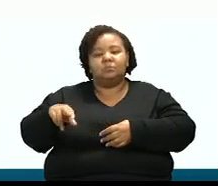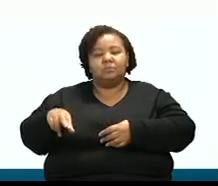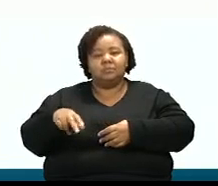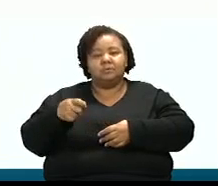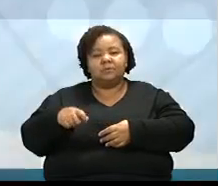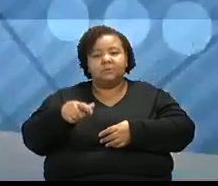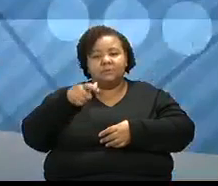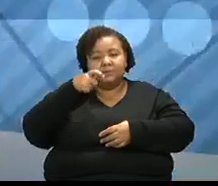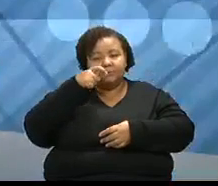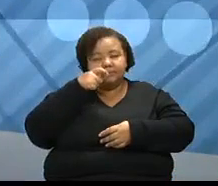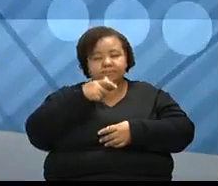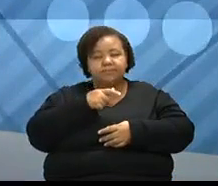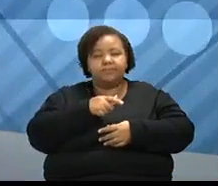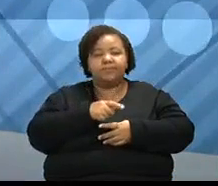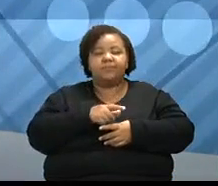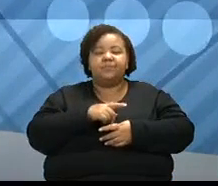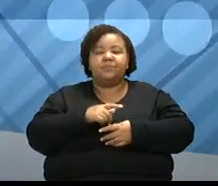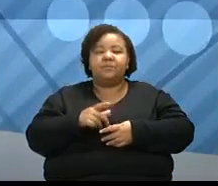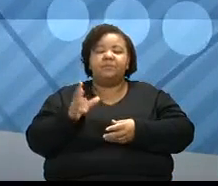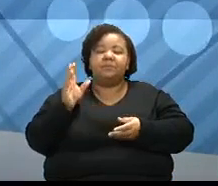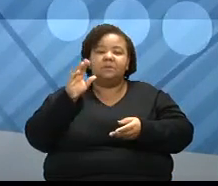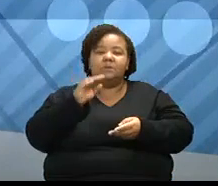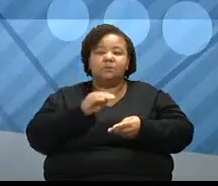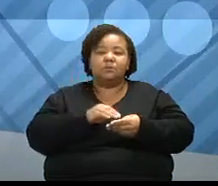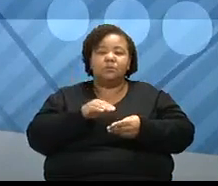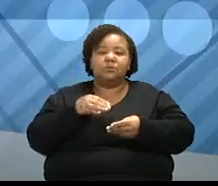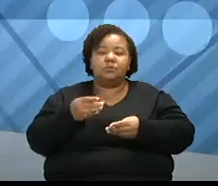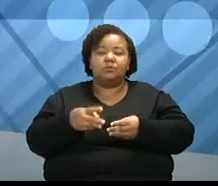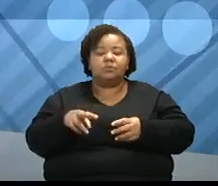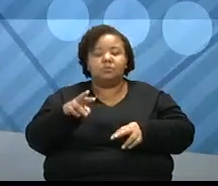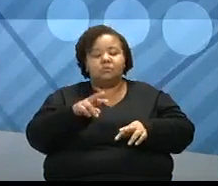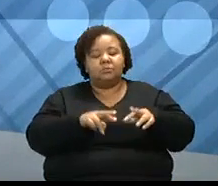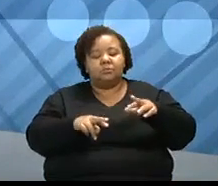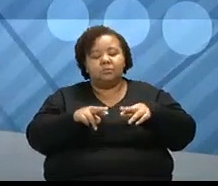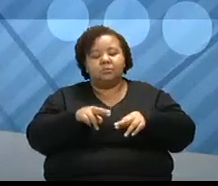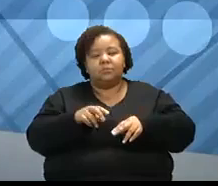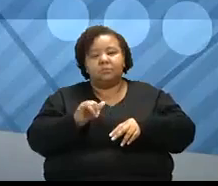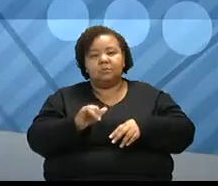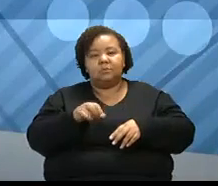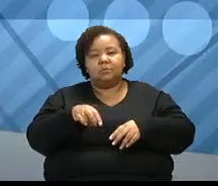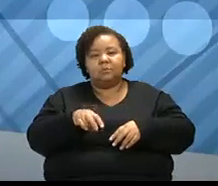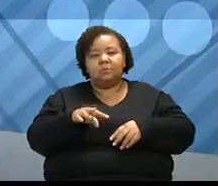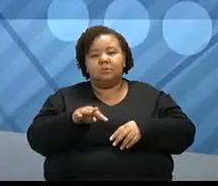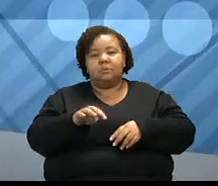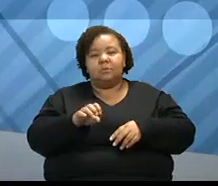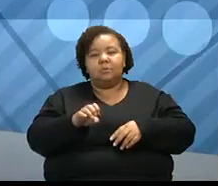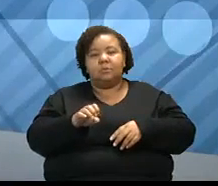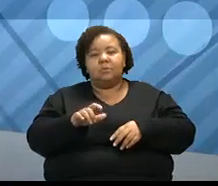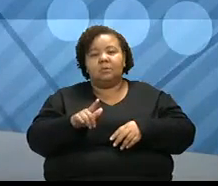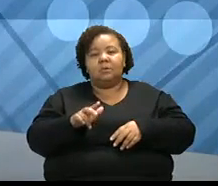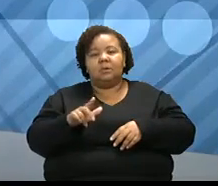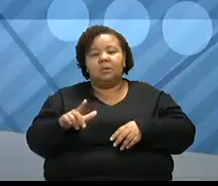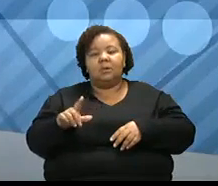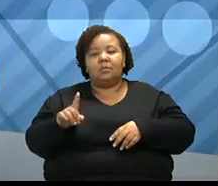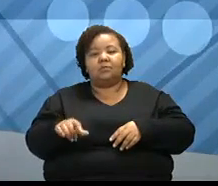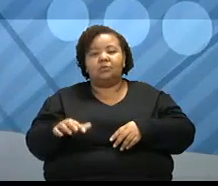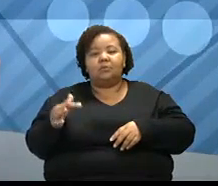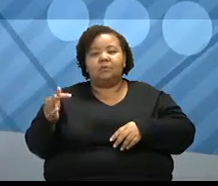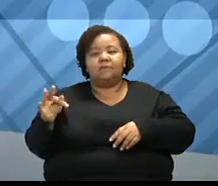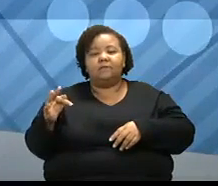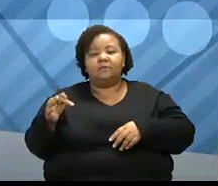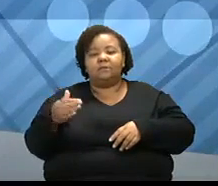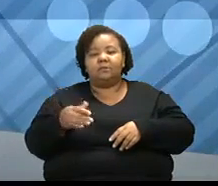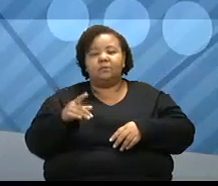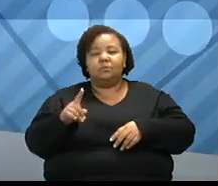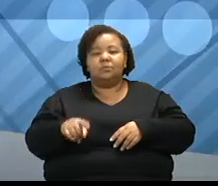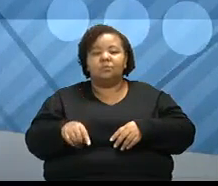ser avaliadas. Mas, em resumo, quando eu estou avaliando essa integral de uma determinada função de um campo